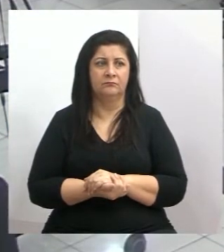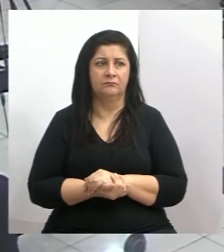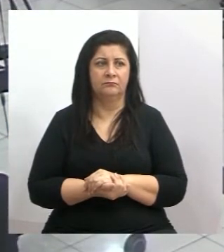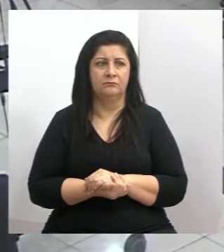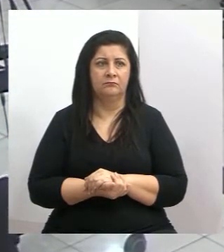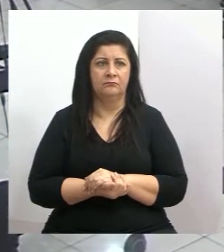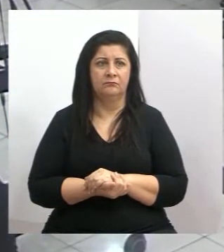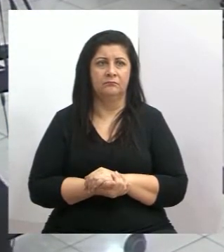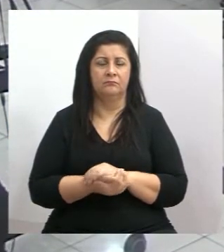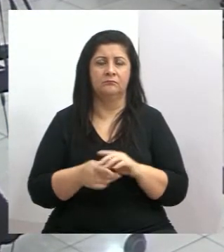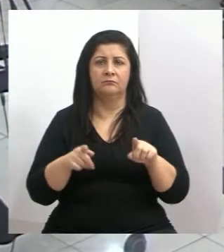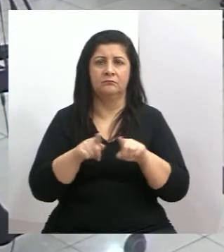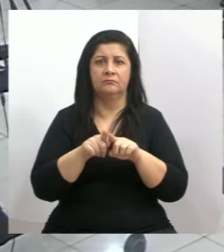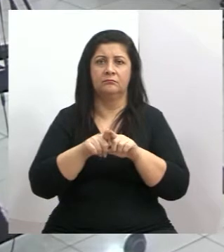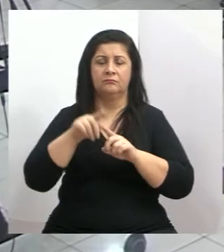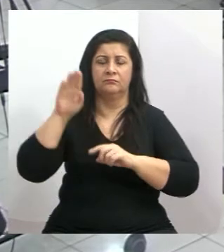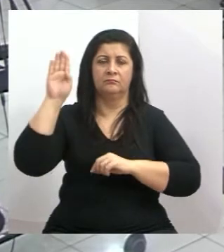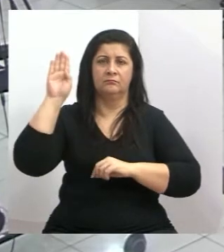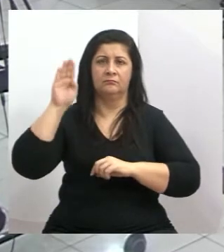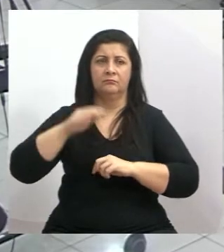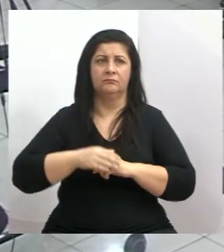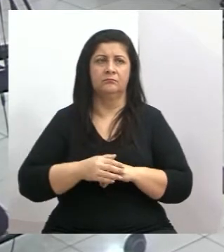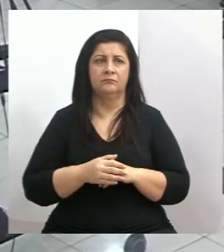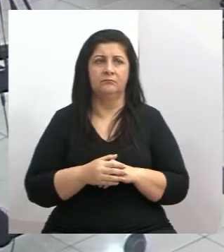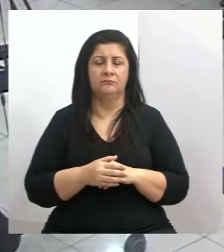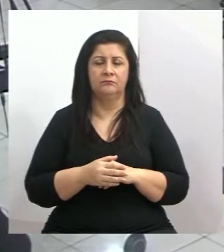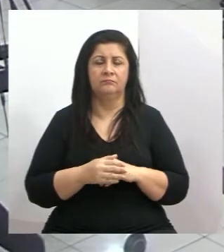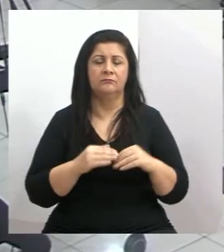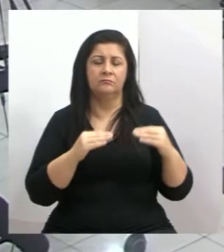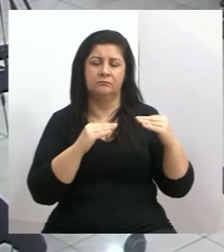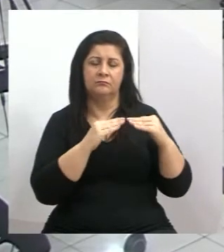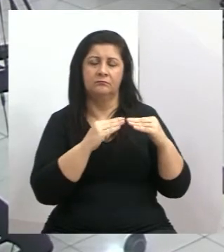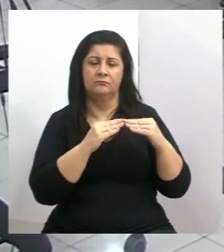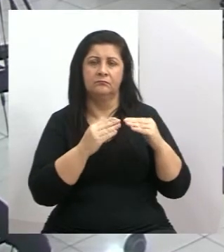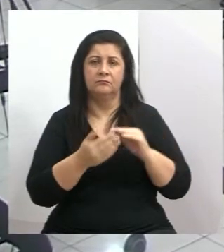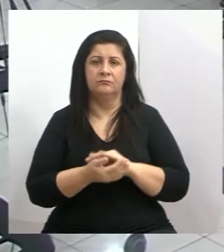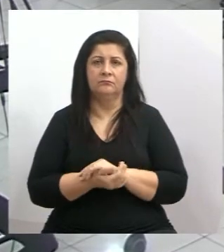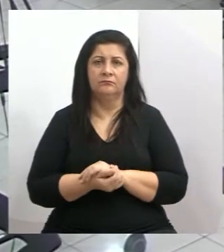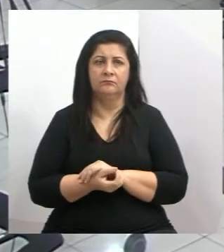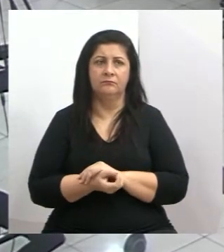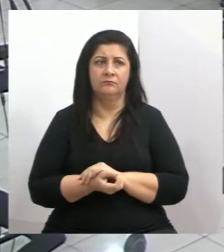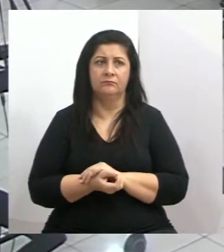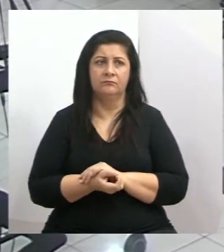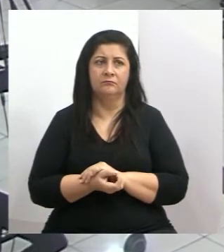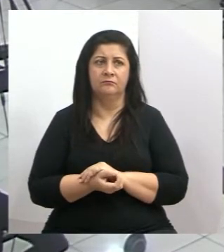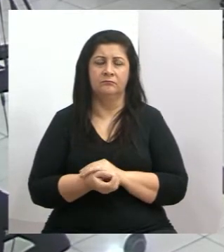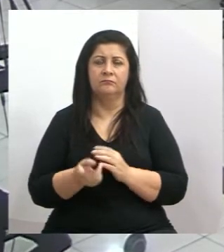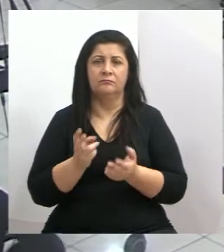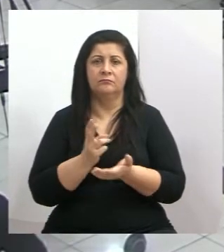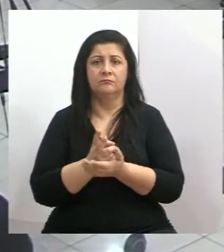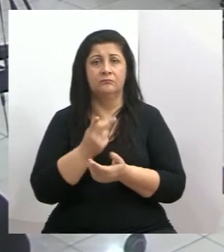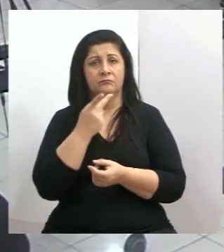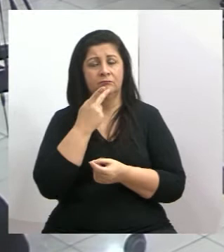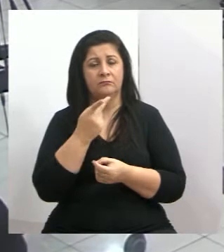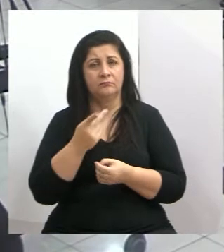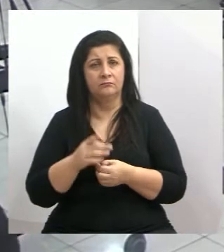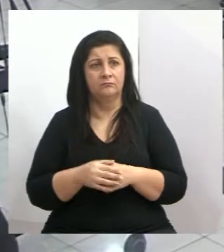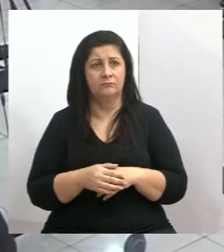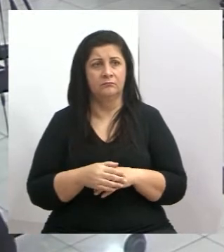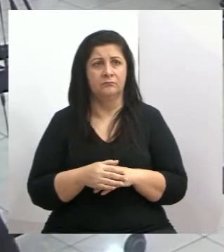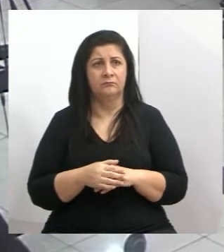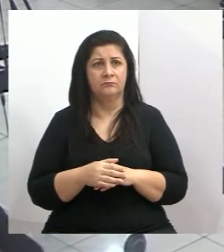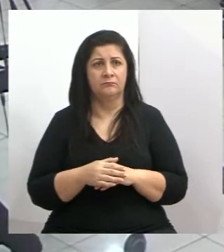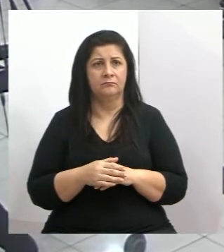o seu presidente também gostaria manifestar voto favorável de informação aquele que eu sempre falo né infelizmente